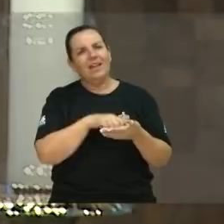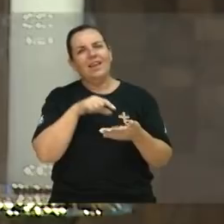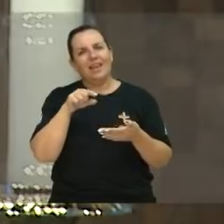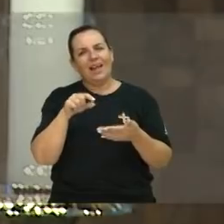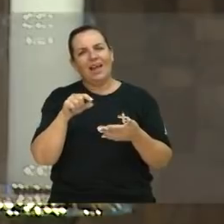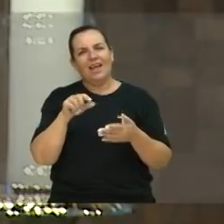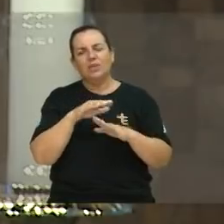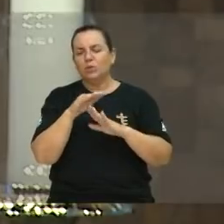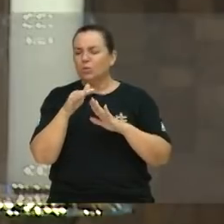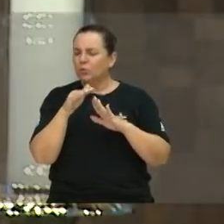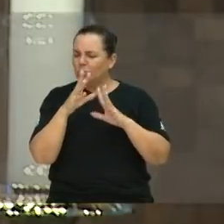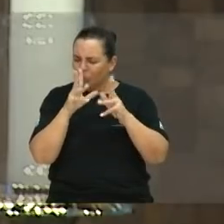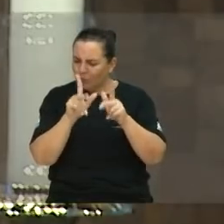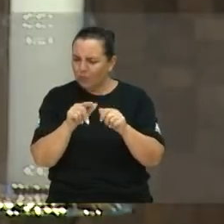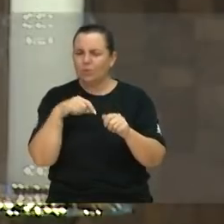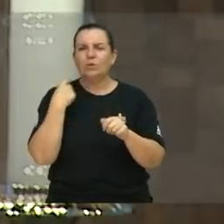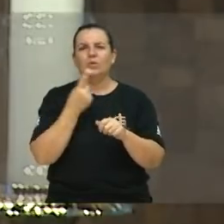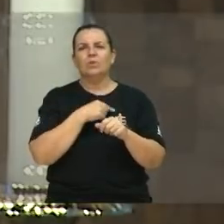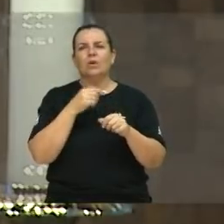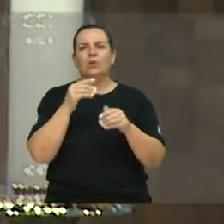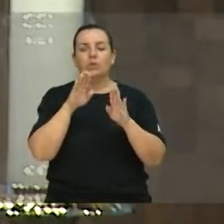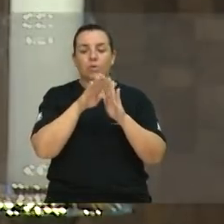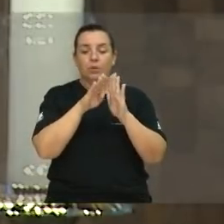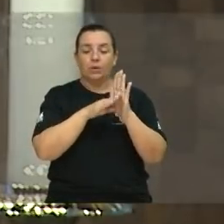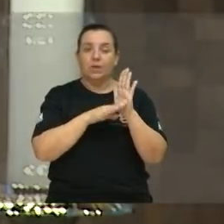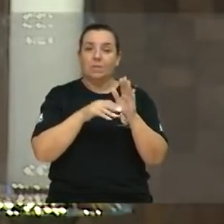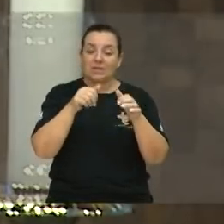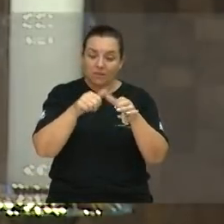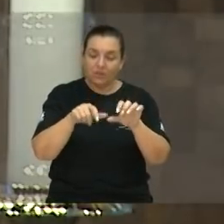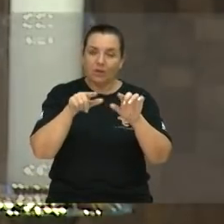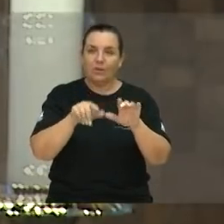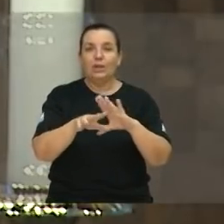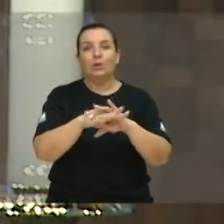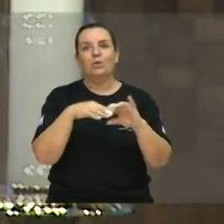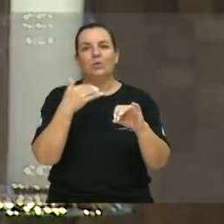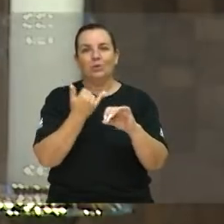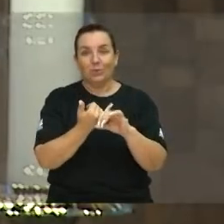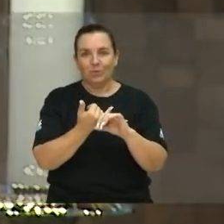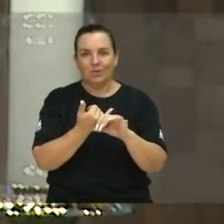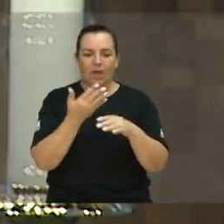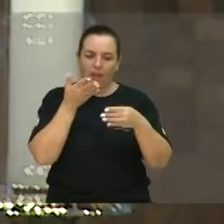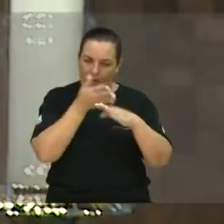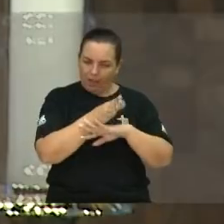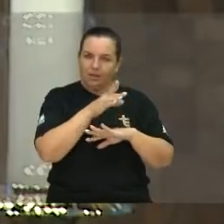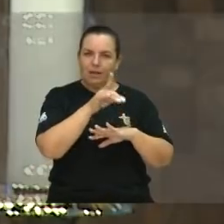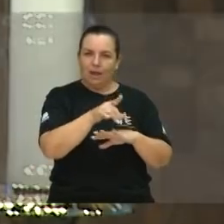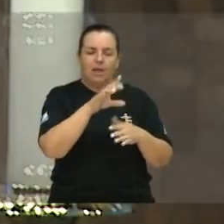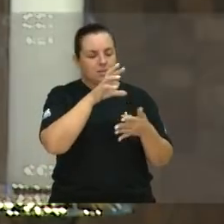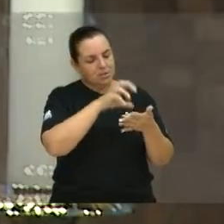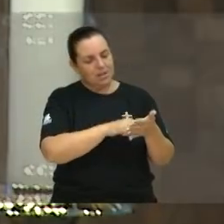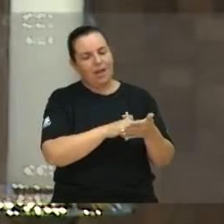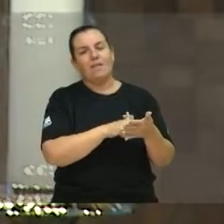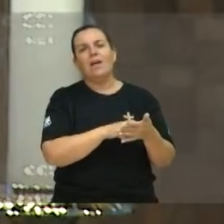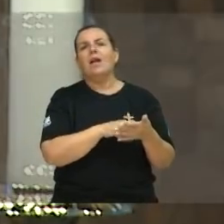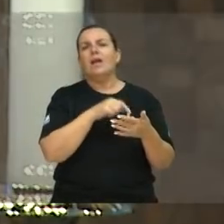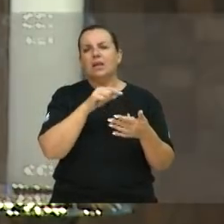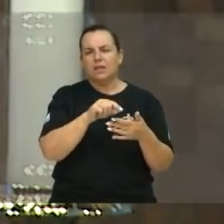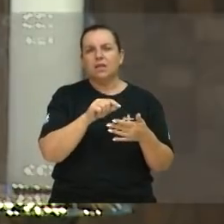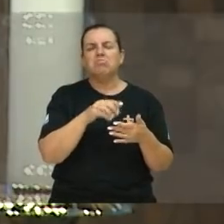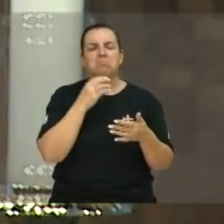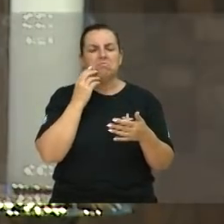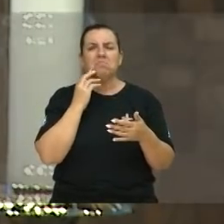todos os nossos programas ficam aqui no canal do youtube então entra lá agora no nosso canal do youtube se